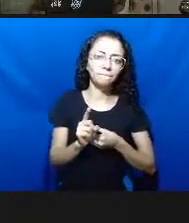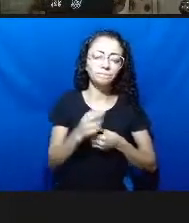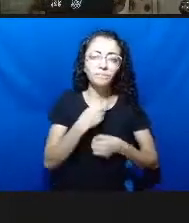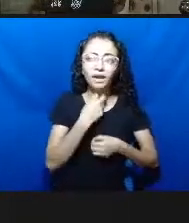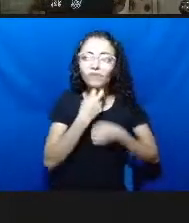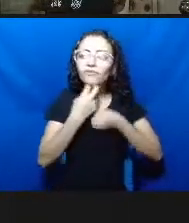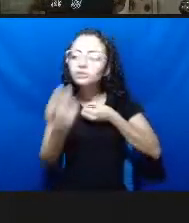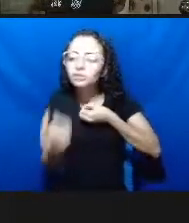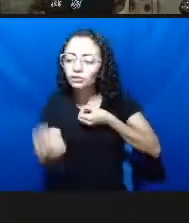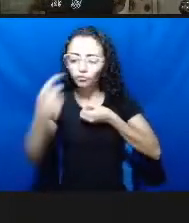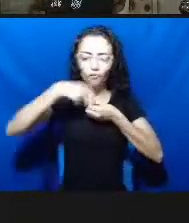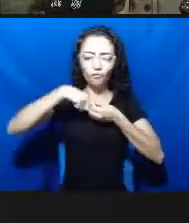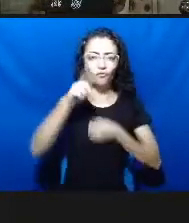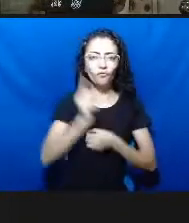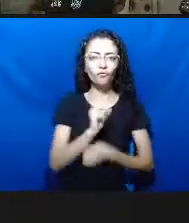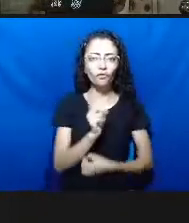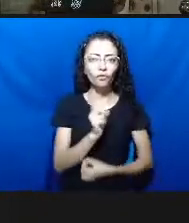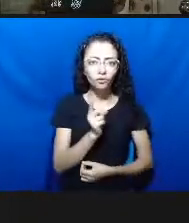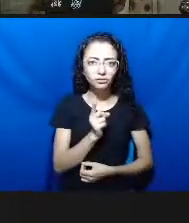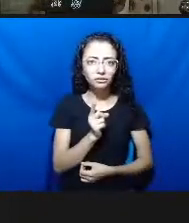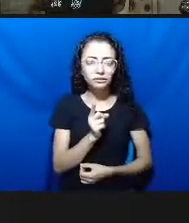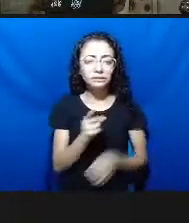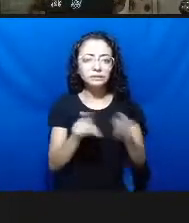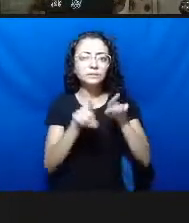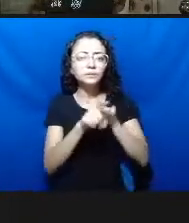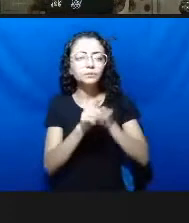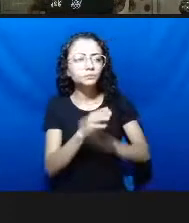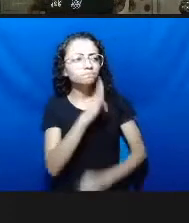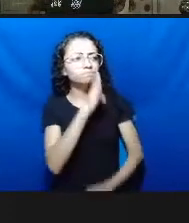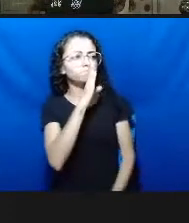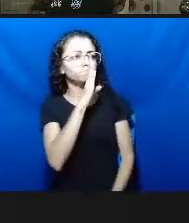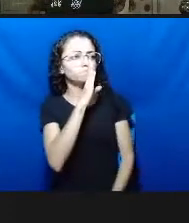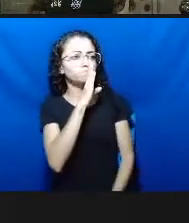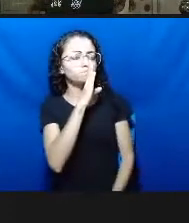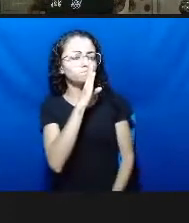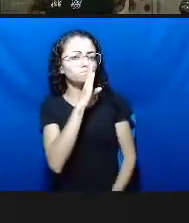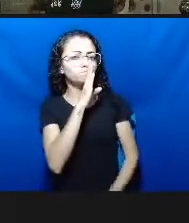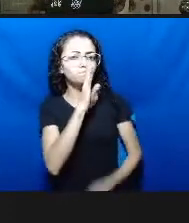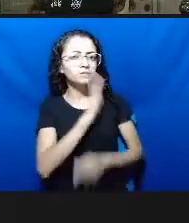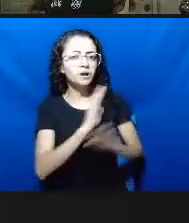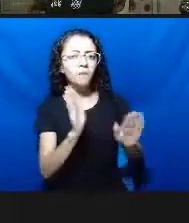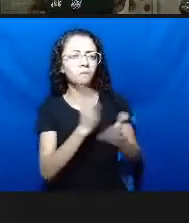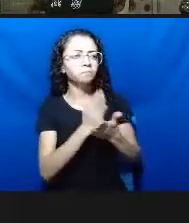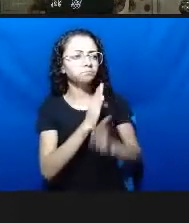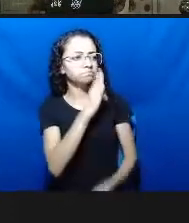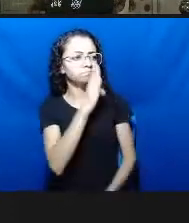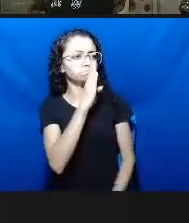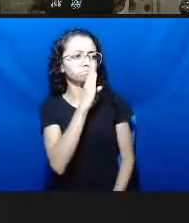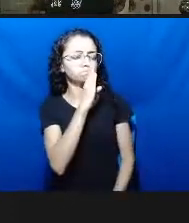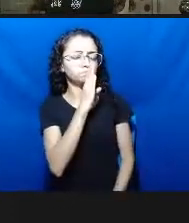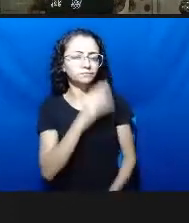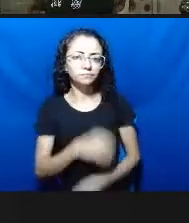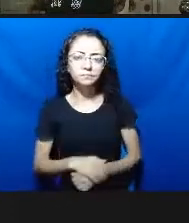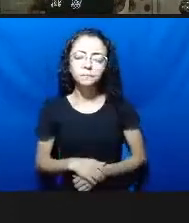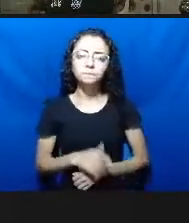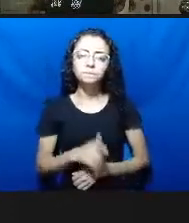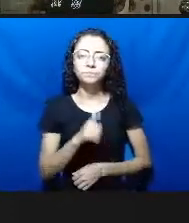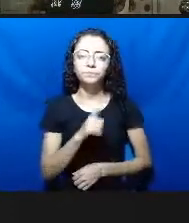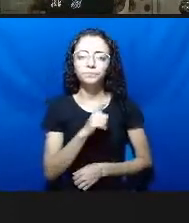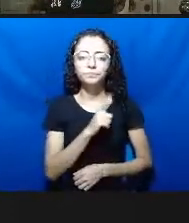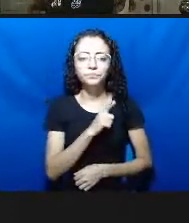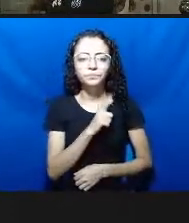retorna e o silêncio que se cala, né? Ou seja, uma ideia total